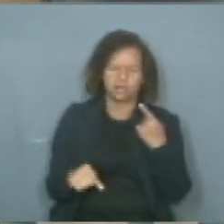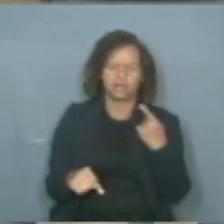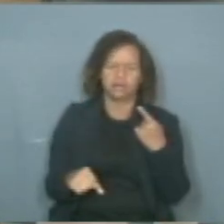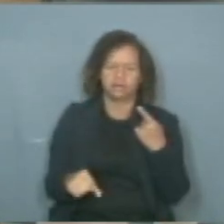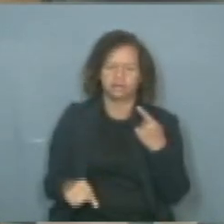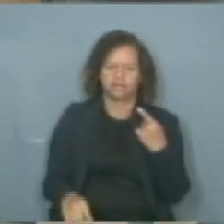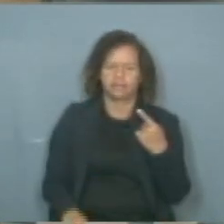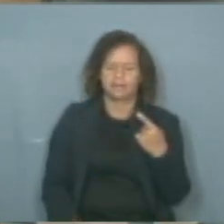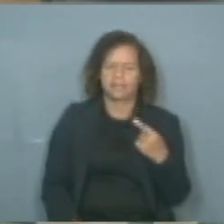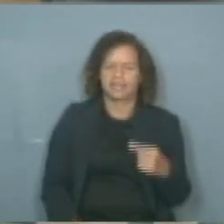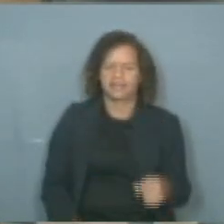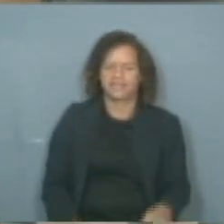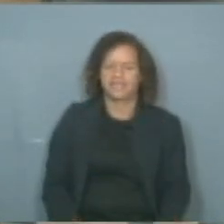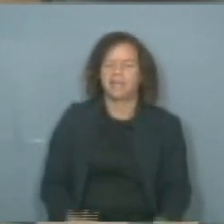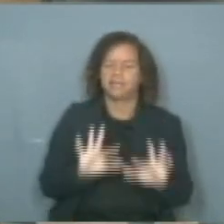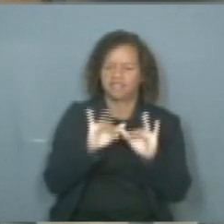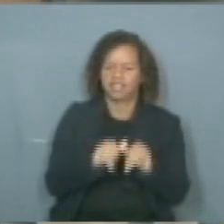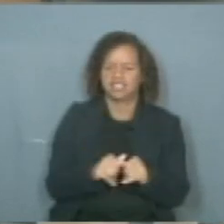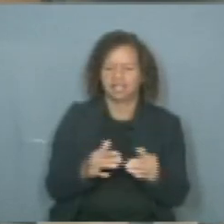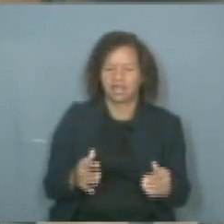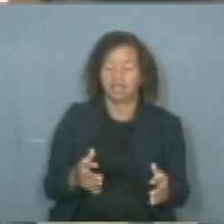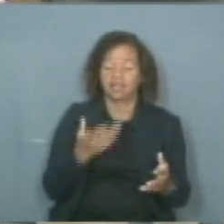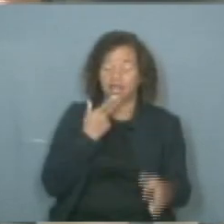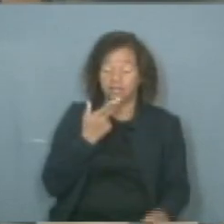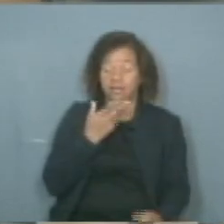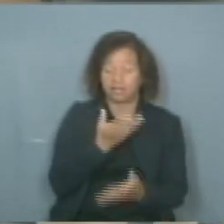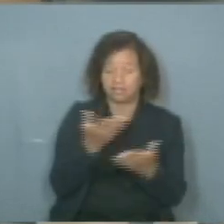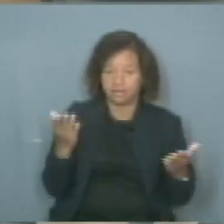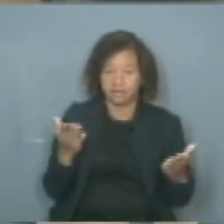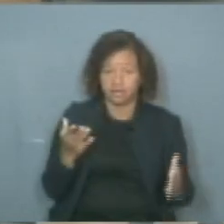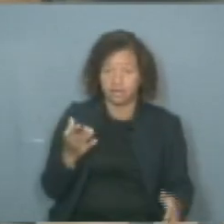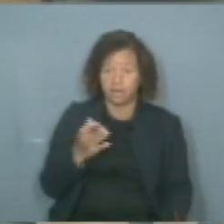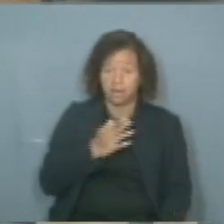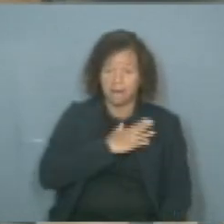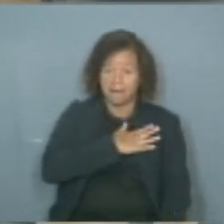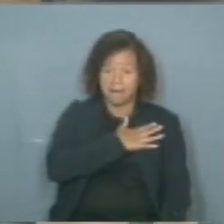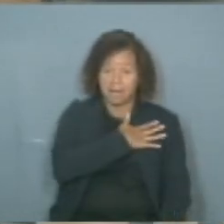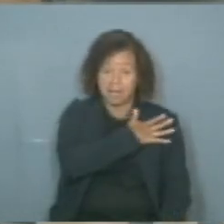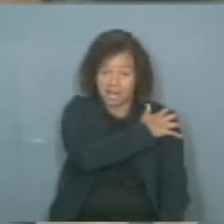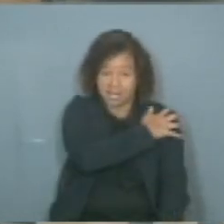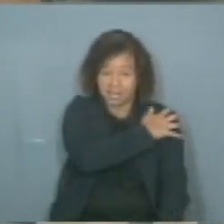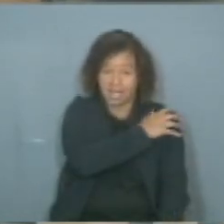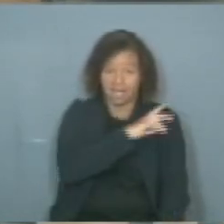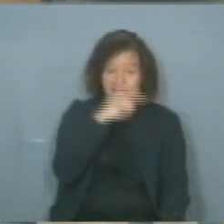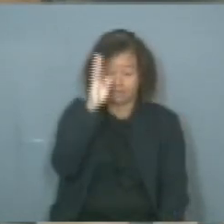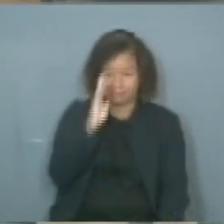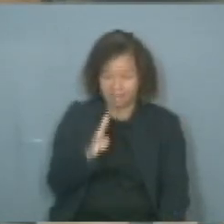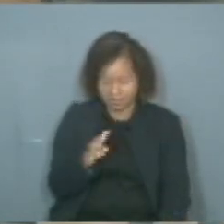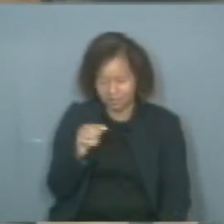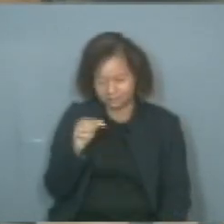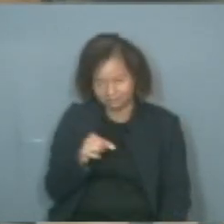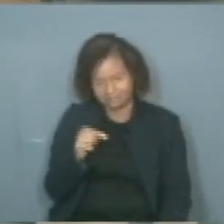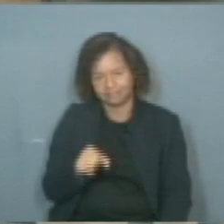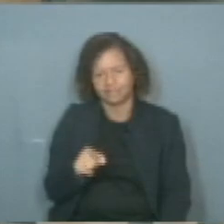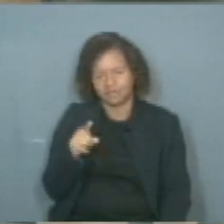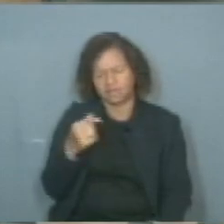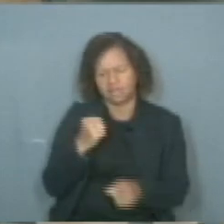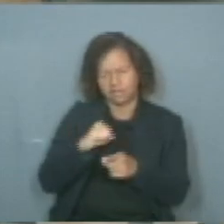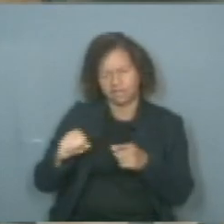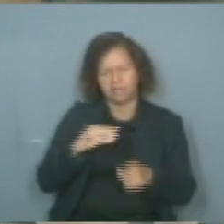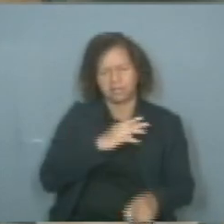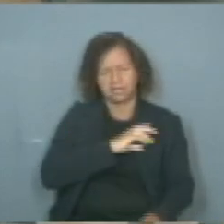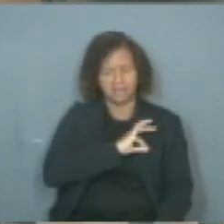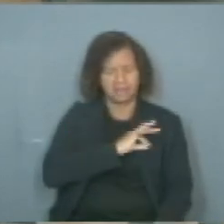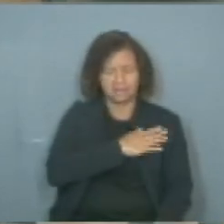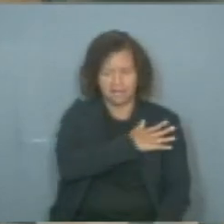sou contrário. Para concluir, quero dizer o seguinte, os militares, nosso país, infelizmente, você defendeu os